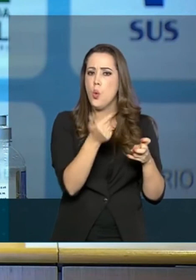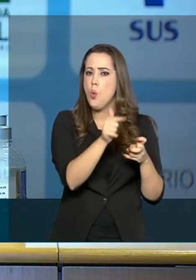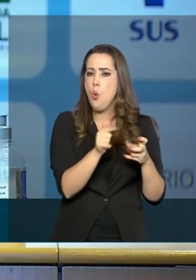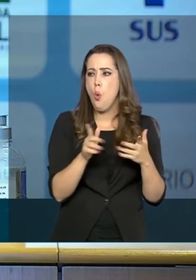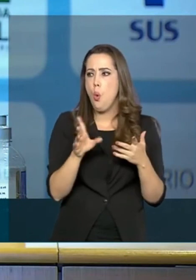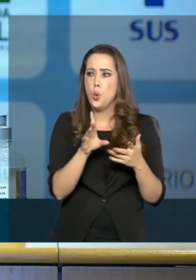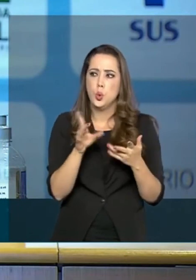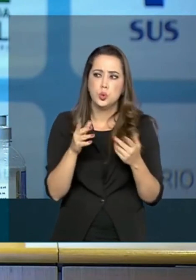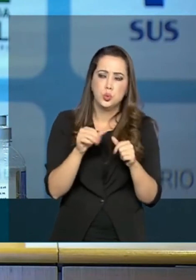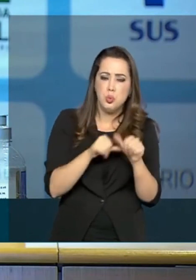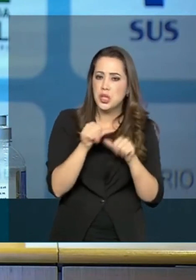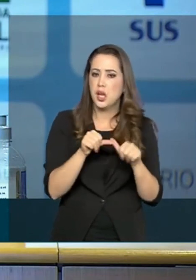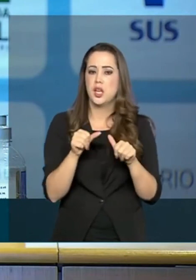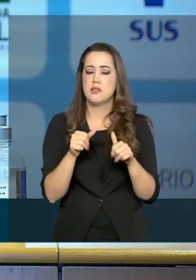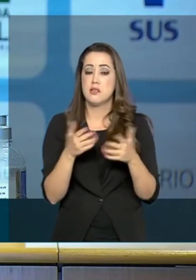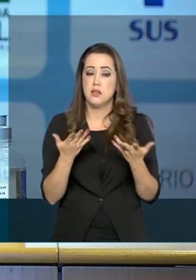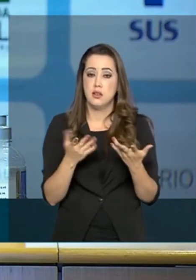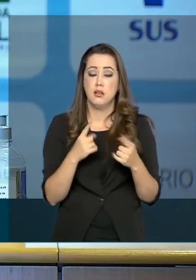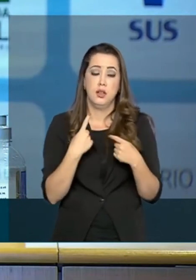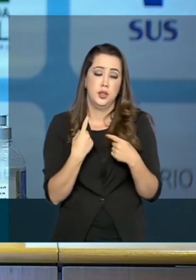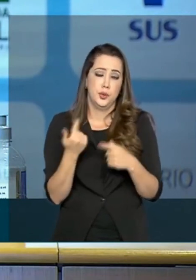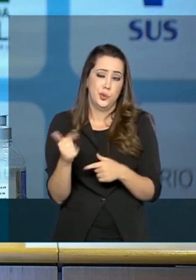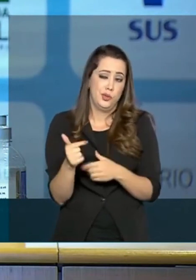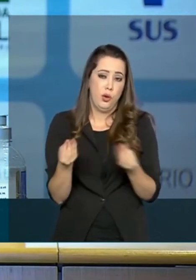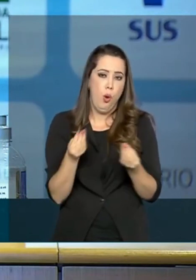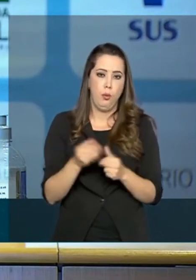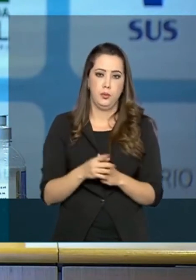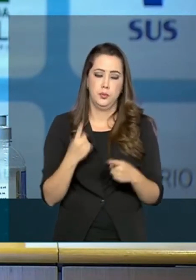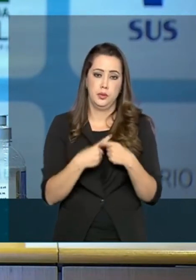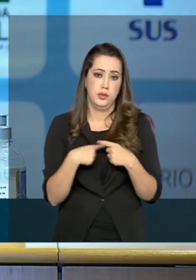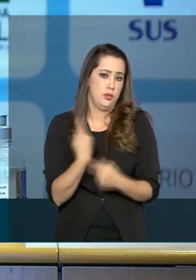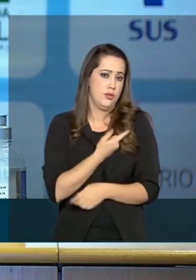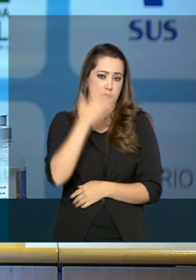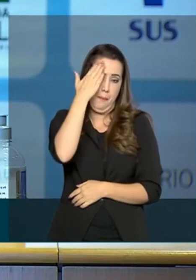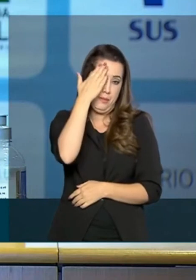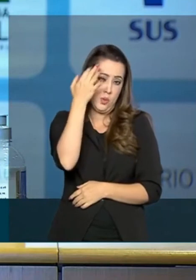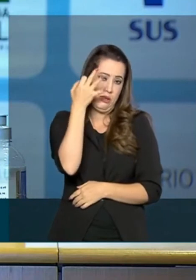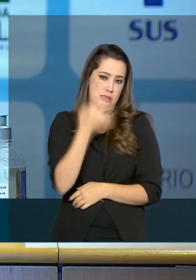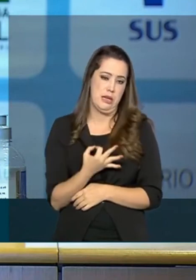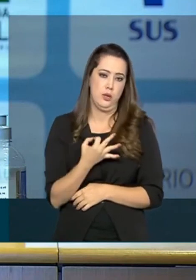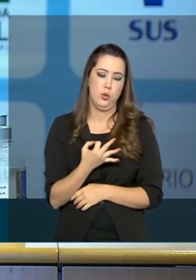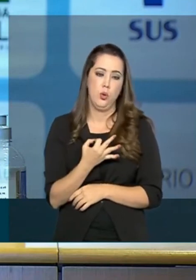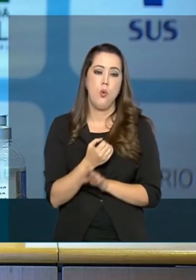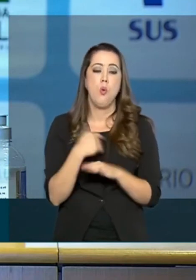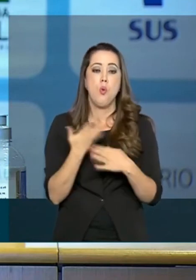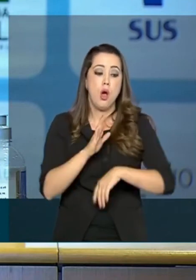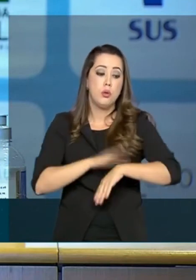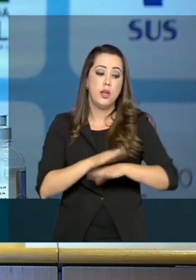variação no cronograma planejado, uma vez que nós não sabemos ainda, não podemos precisar por quanto